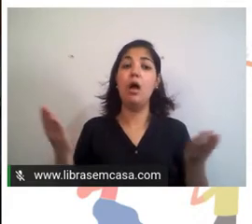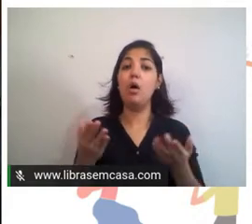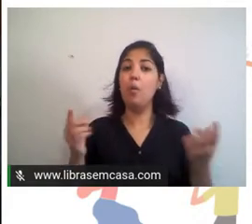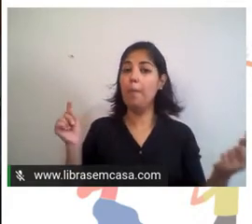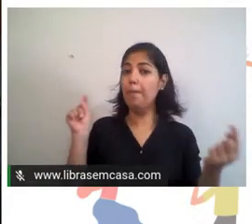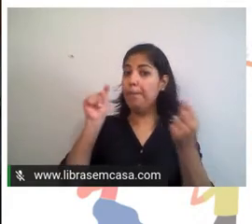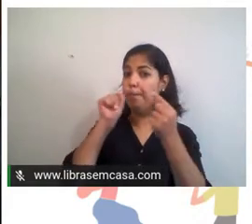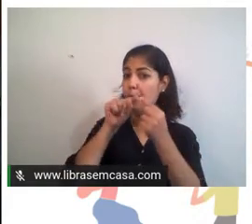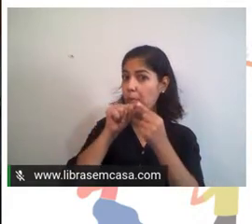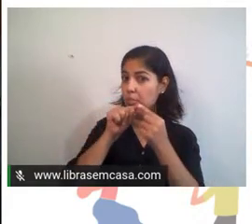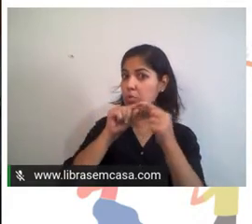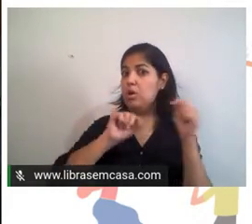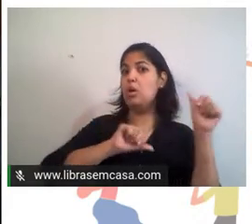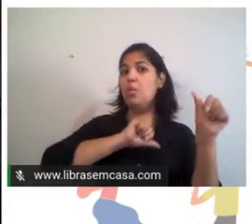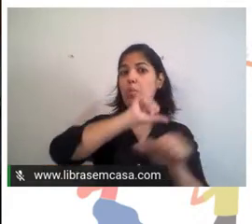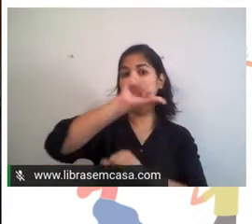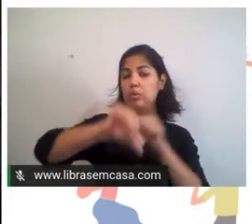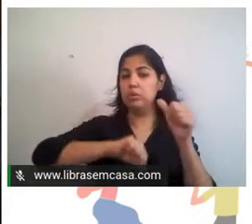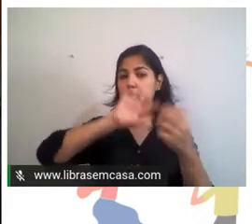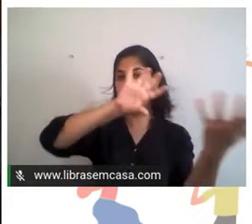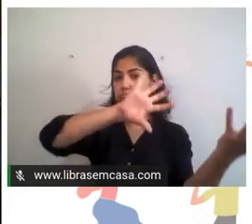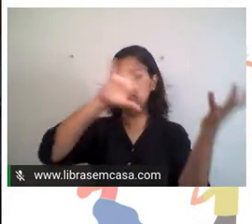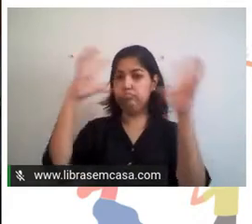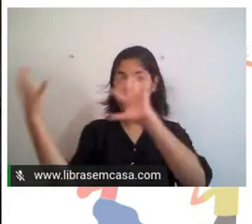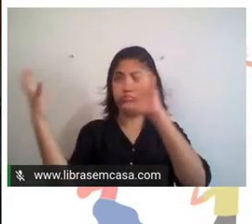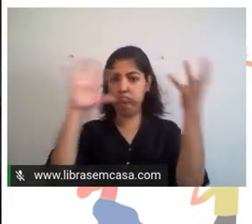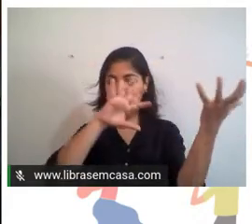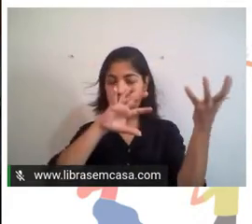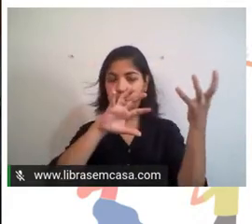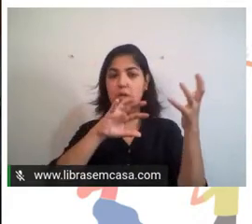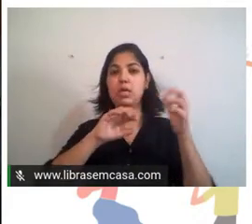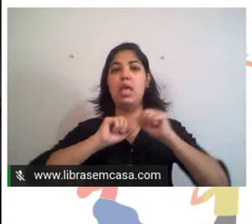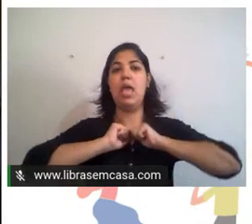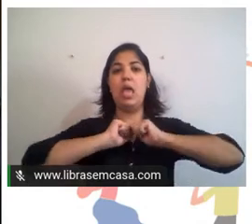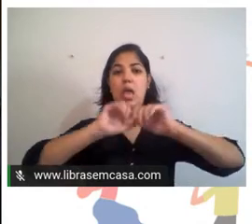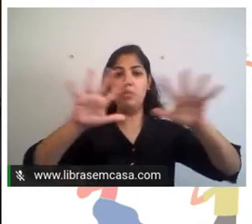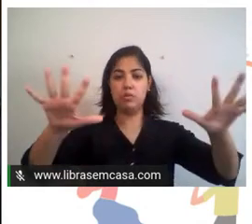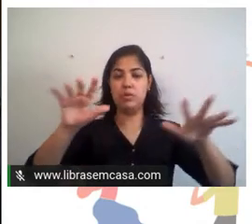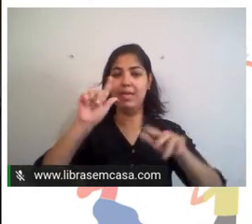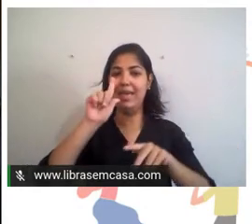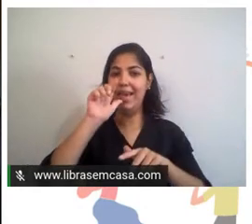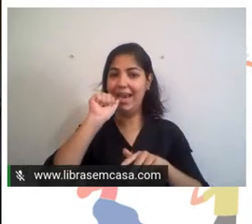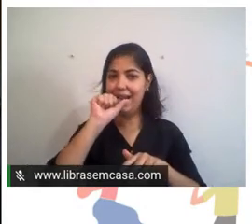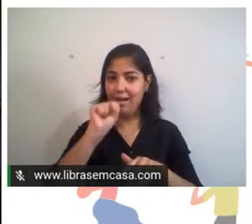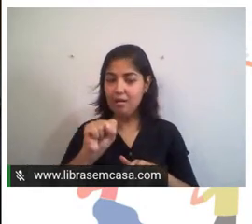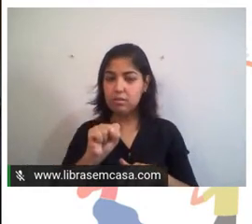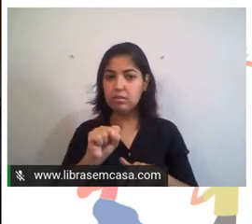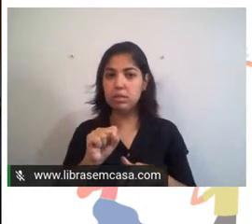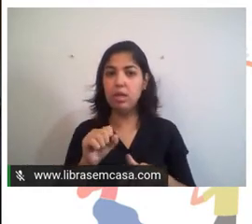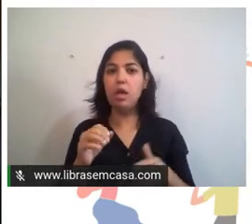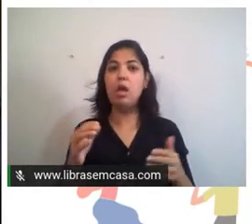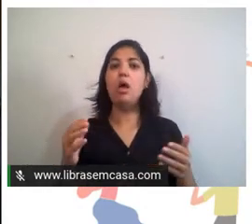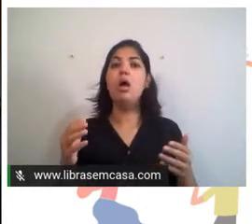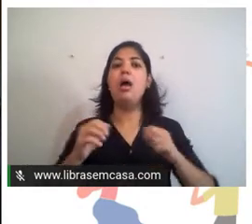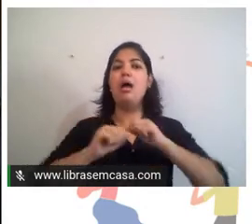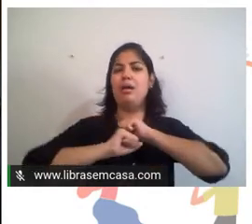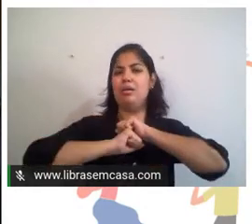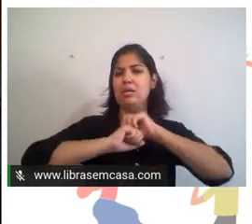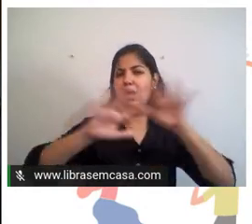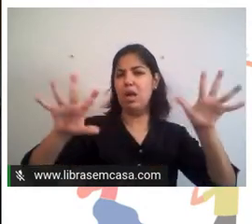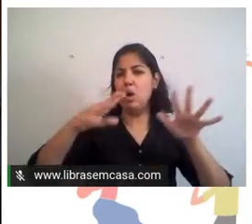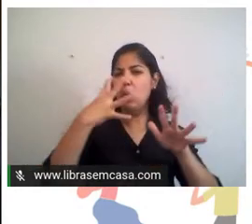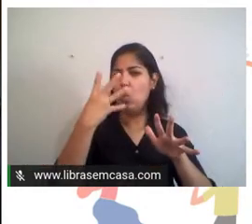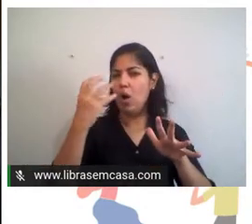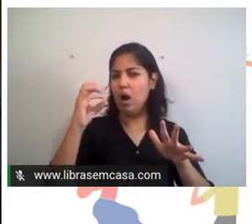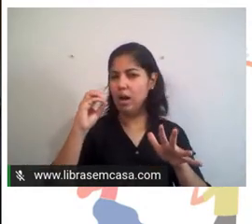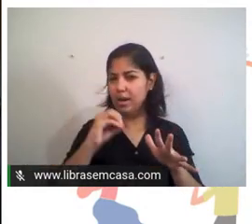mudanças climáticas, no atual panorama de emissões, nós estamos emitindo hoje 40 bilhões de toneladas